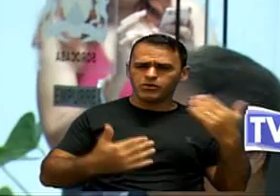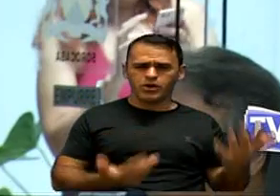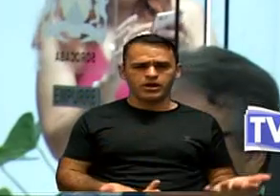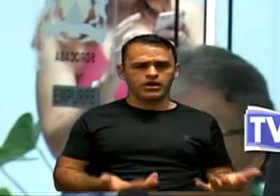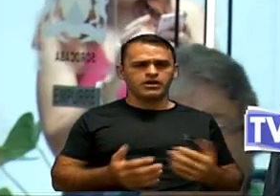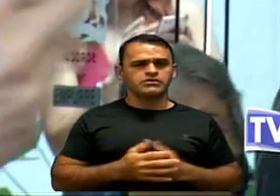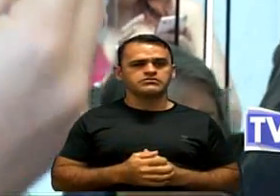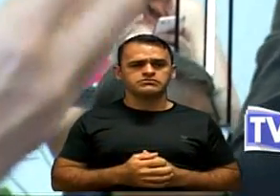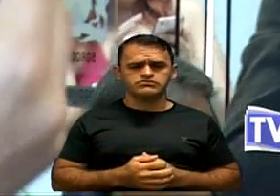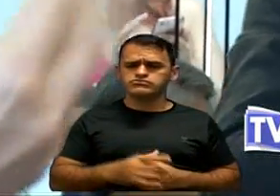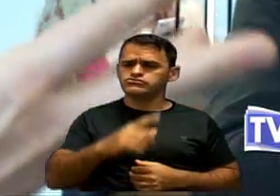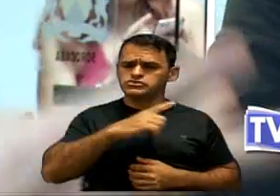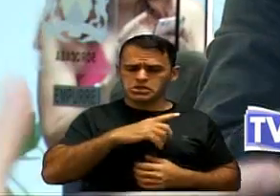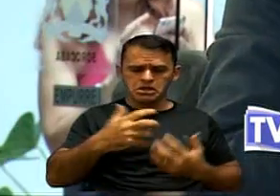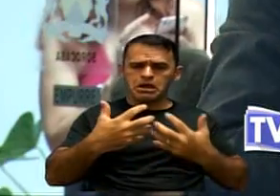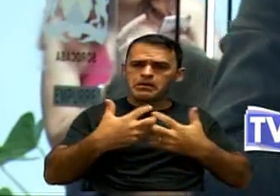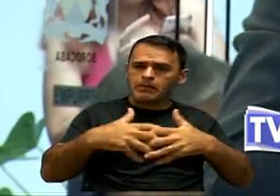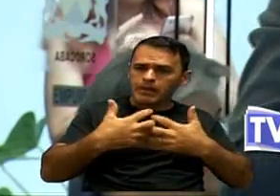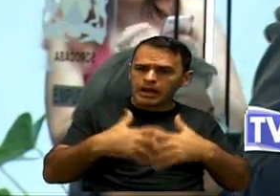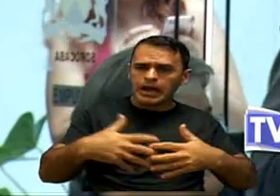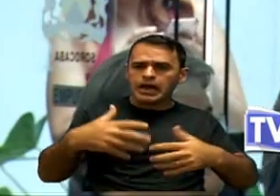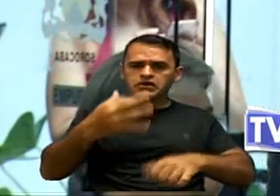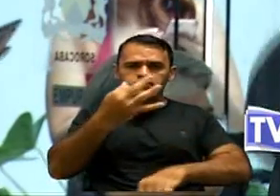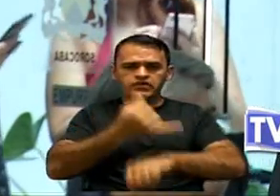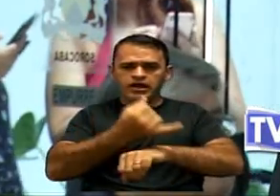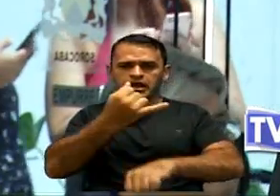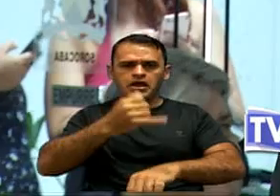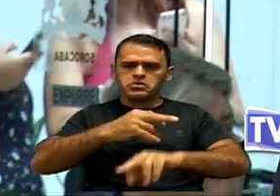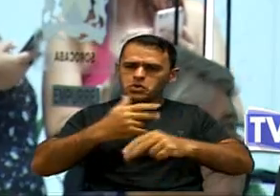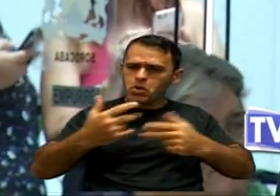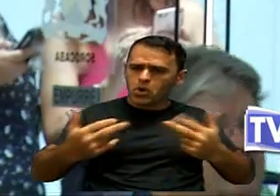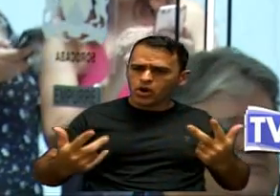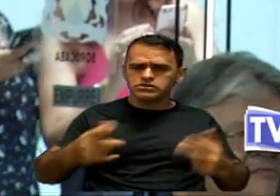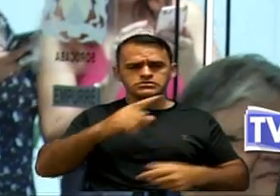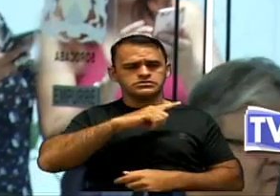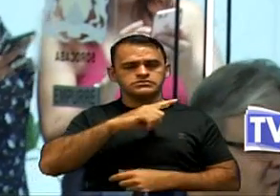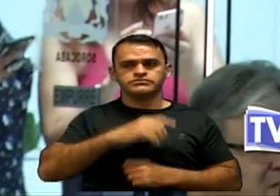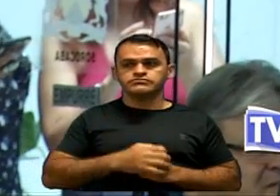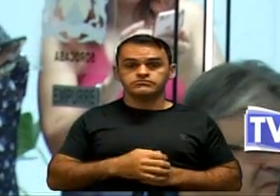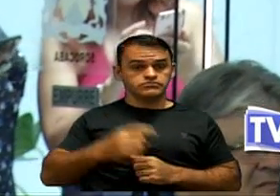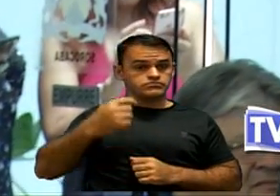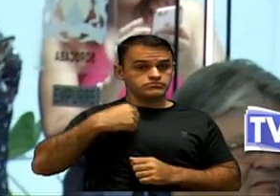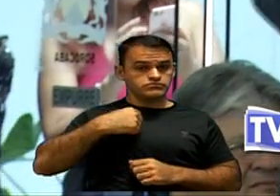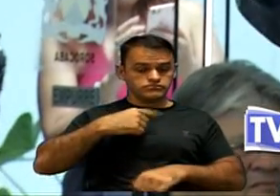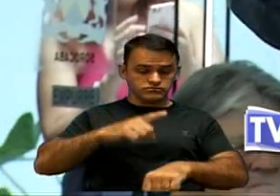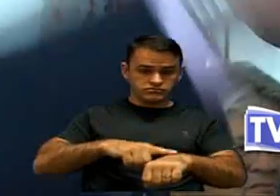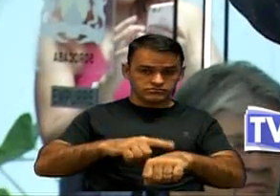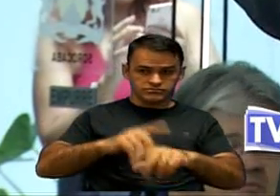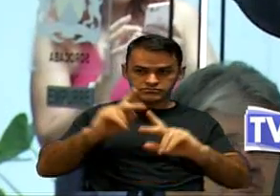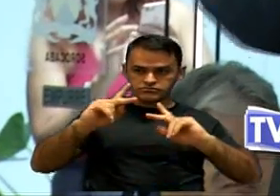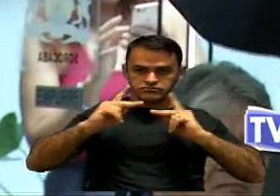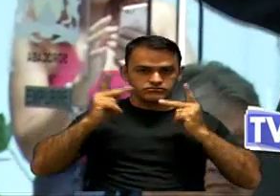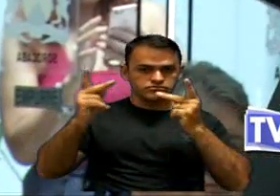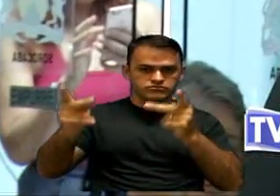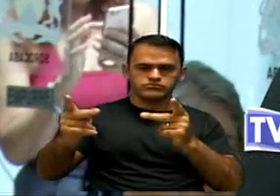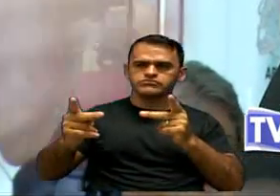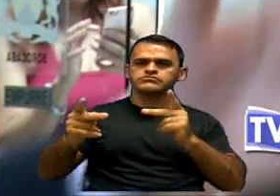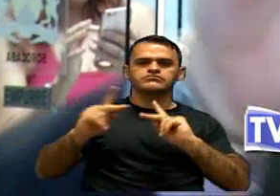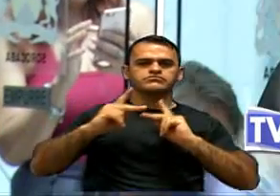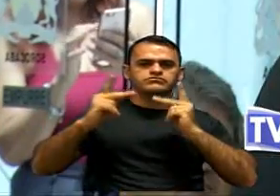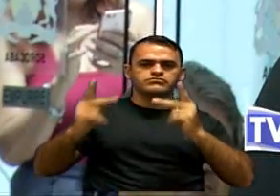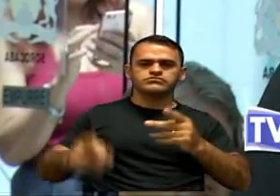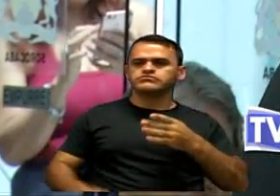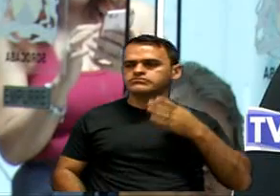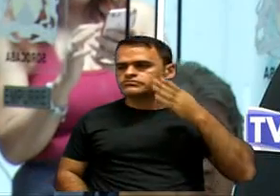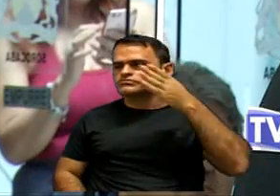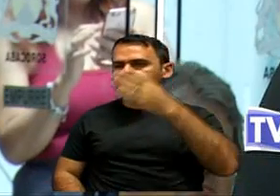regional. Maquinário tem, suporte tem. E a gente tem que voltar tem. A fiscalizar. Fausto, aí fui no horário de visita dessa senhora. Entramos também,